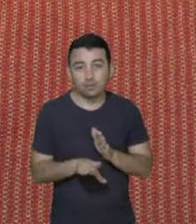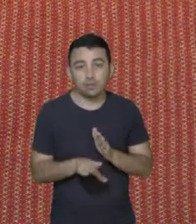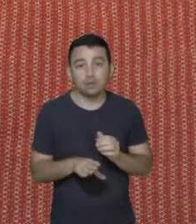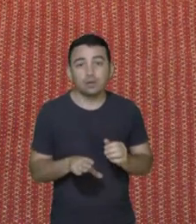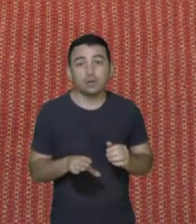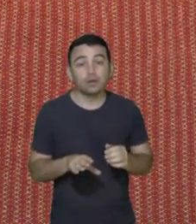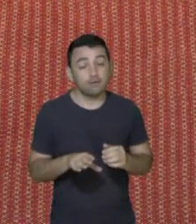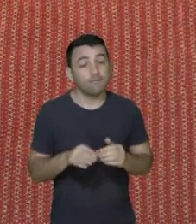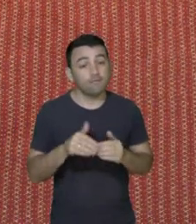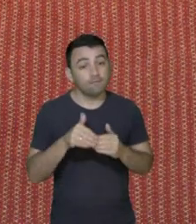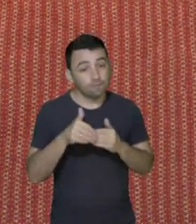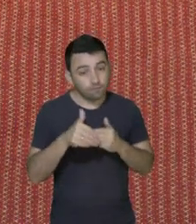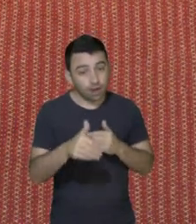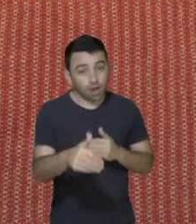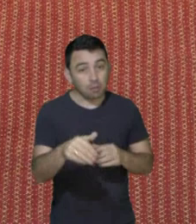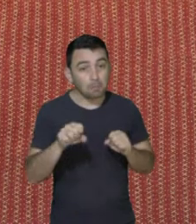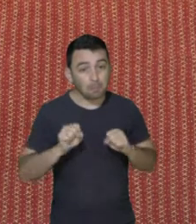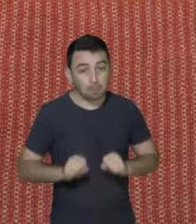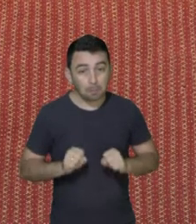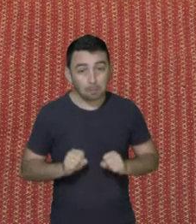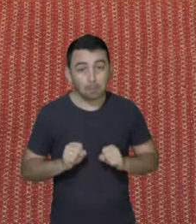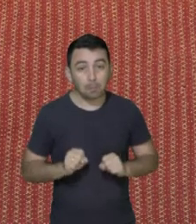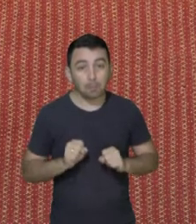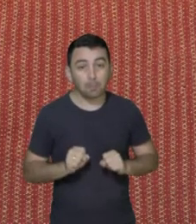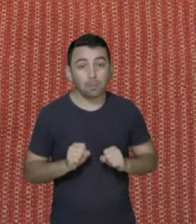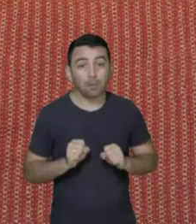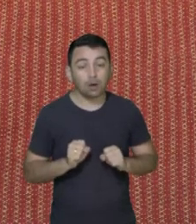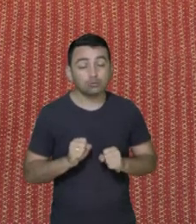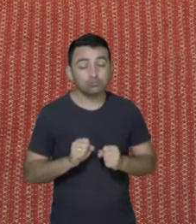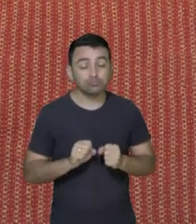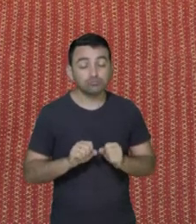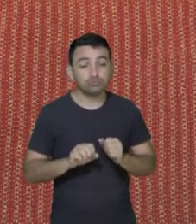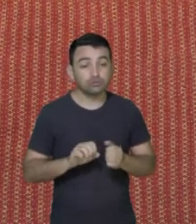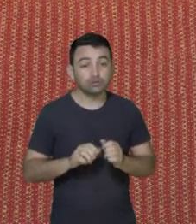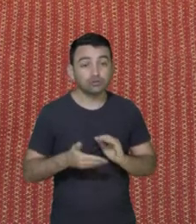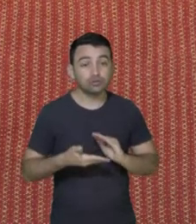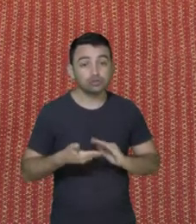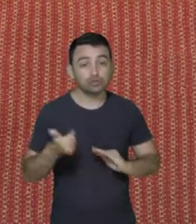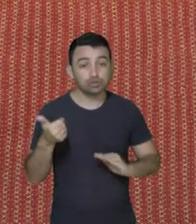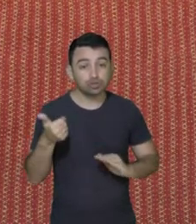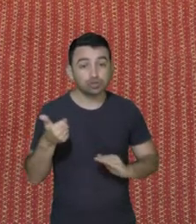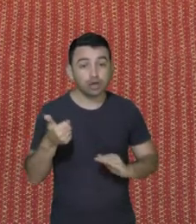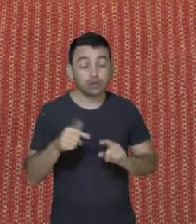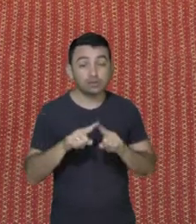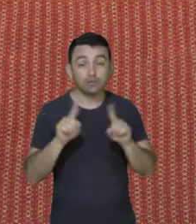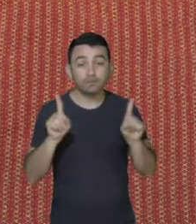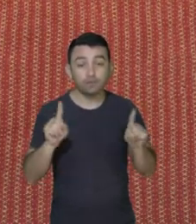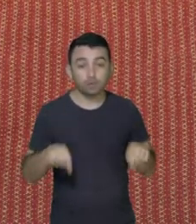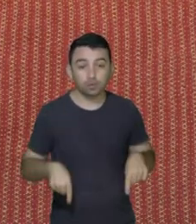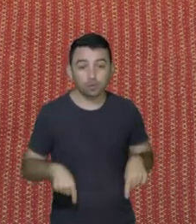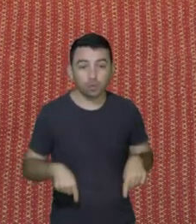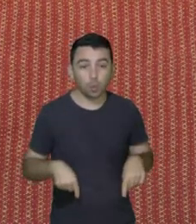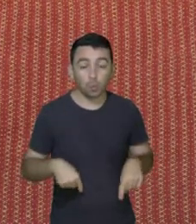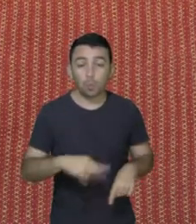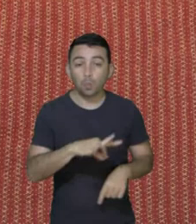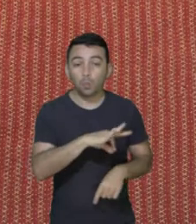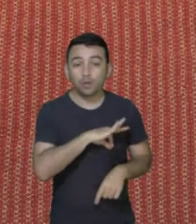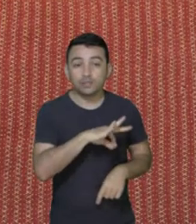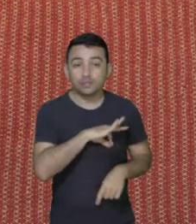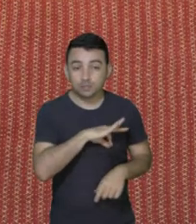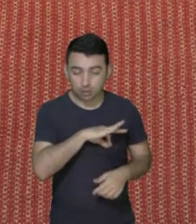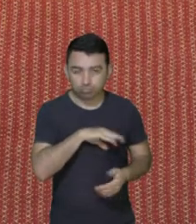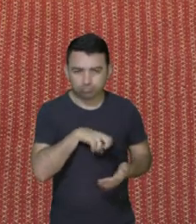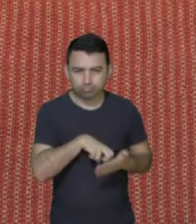prevê a possibilidade da remoção do servidor policial penal que